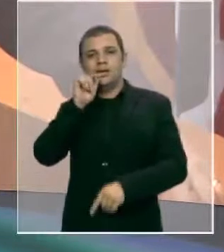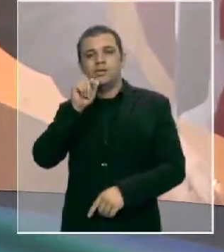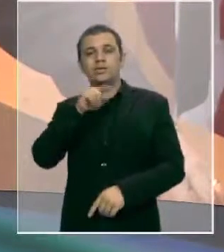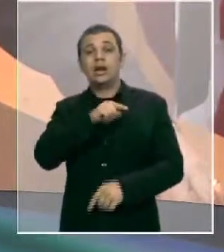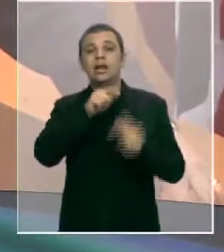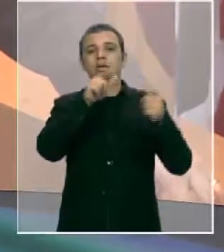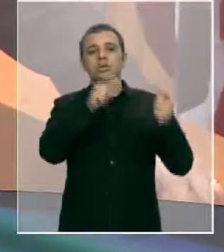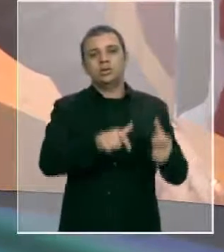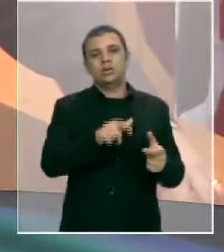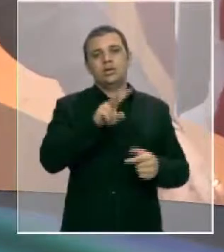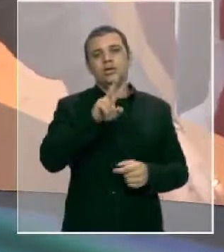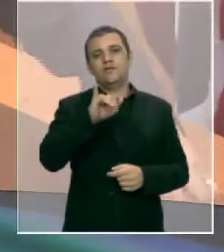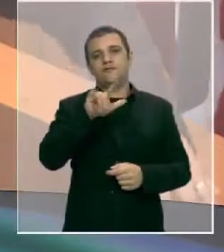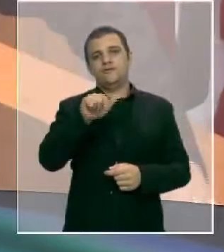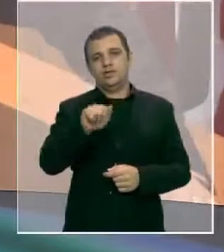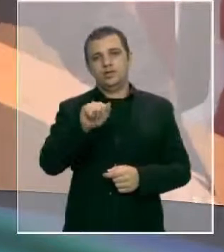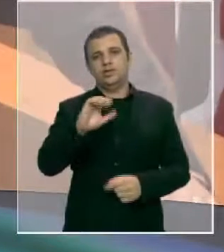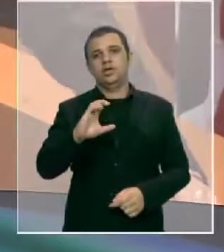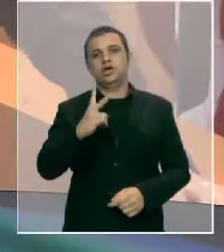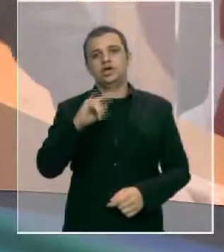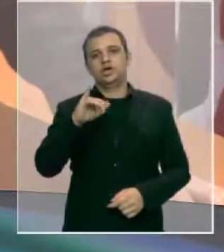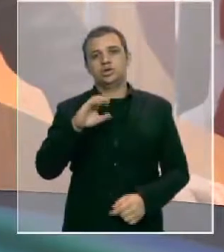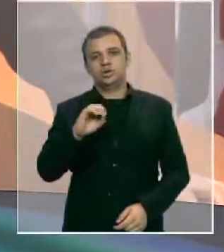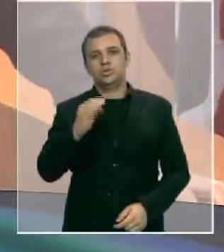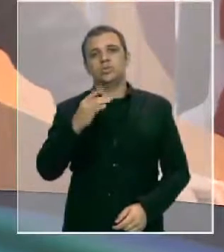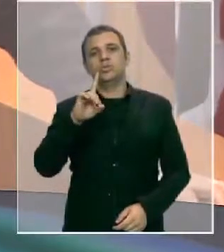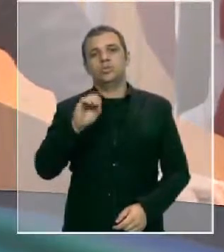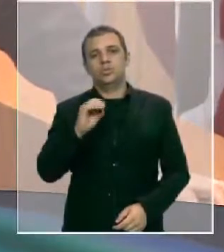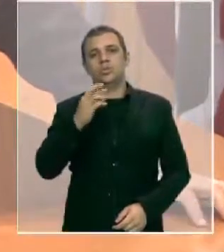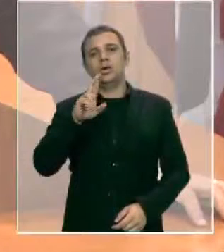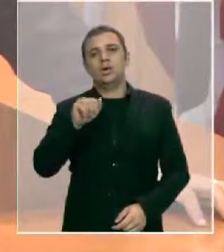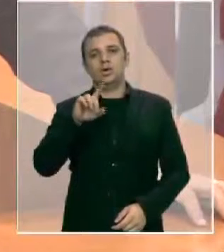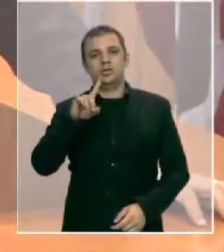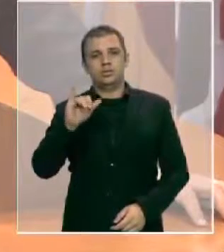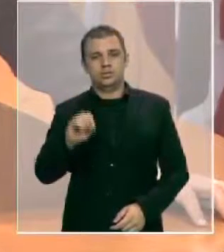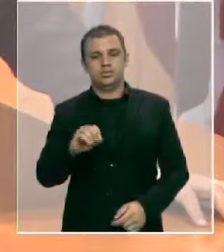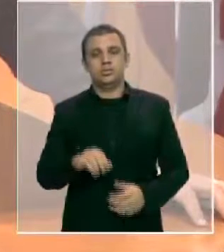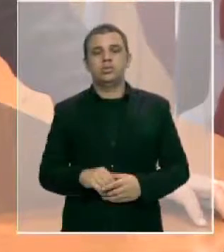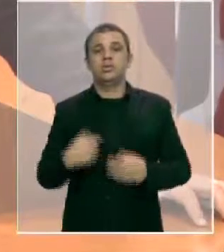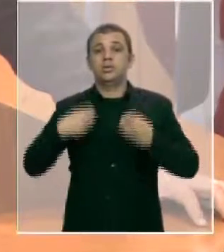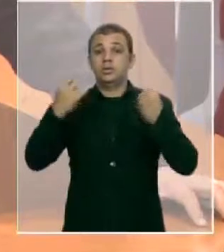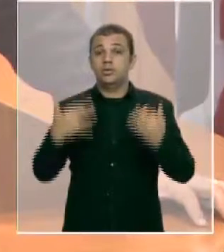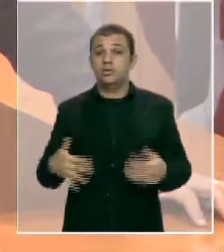Rádio. E destacar também, no segundo ponto dessa fala,